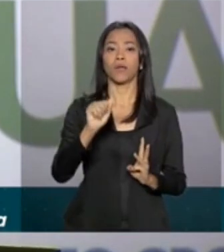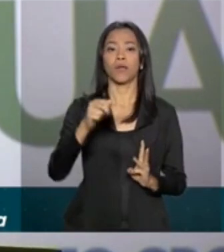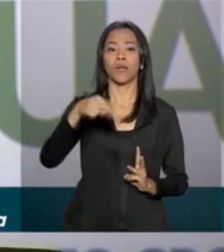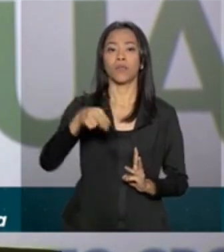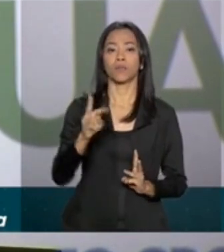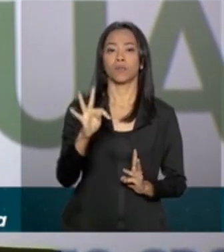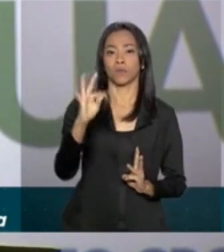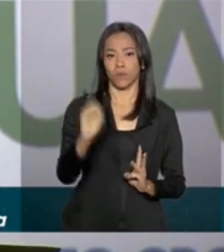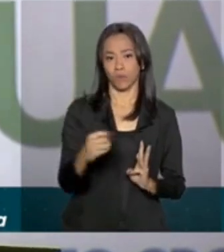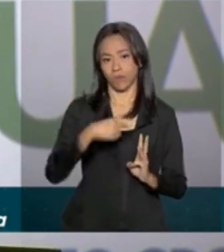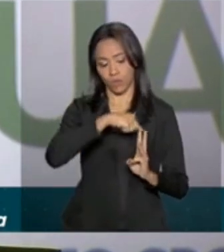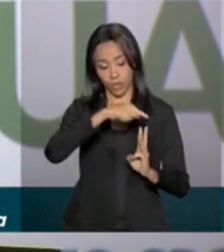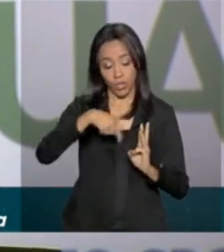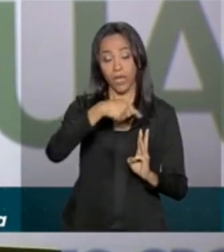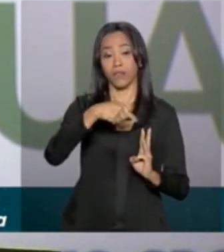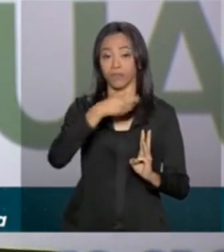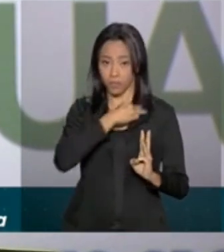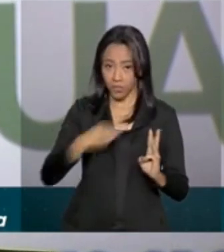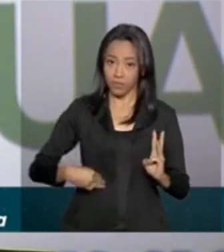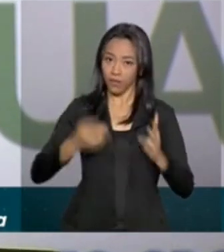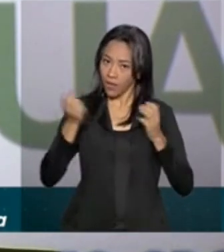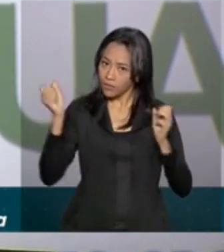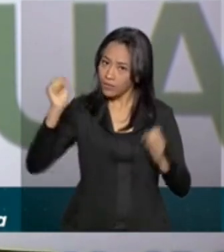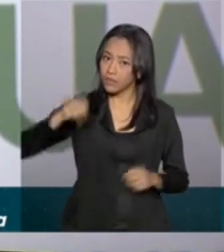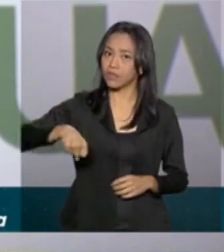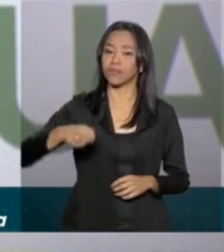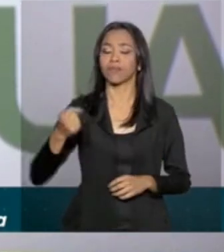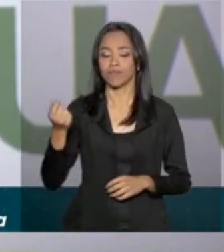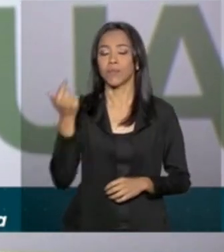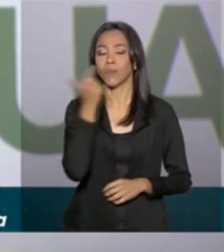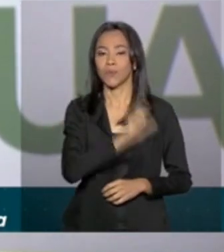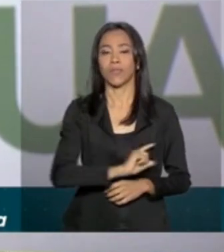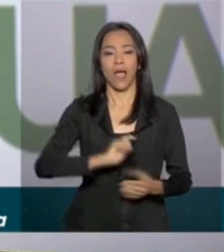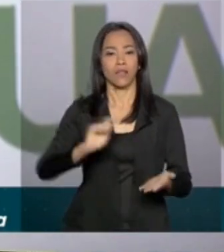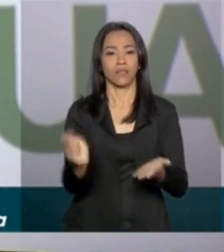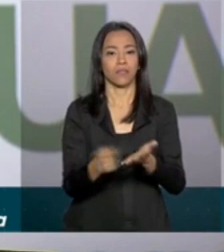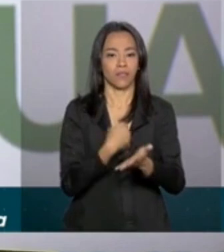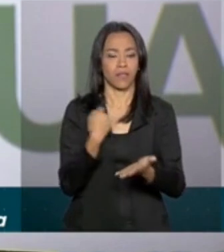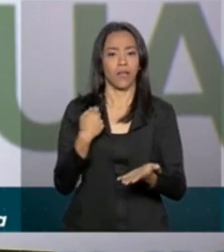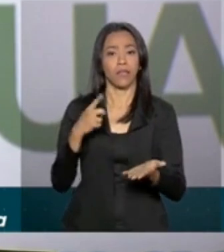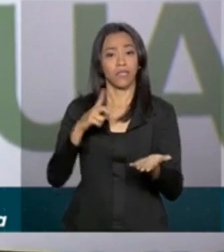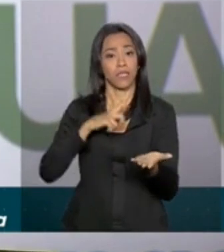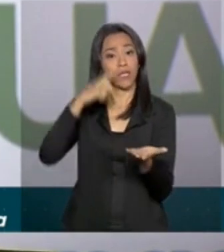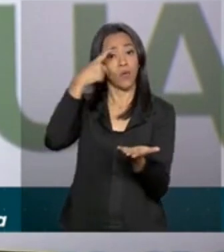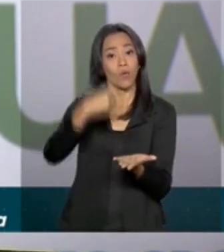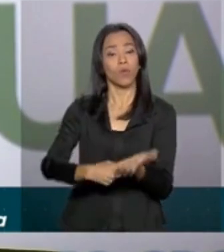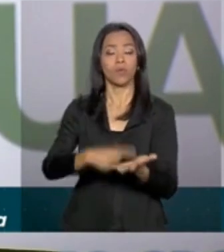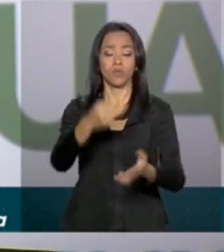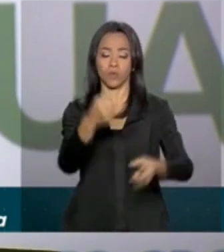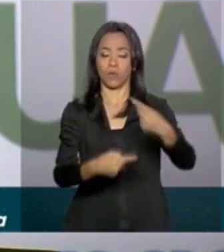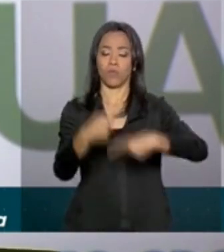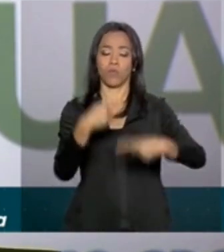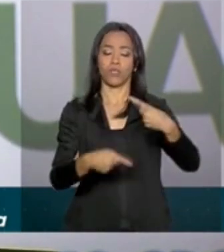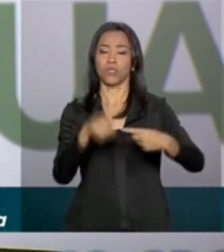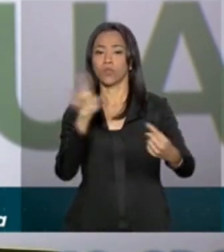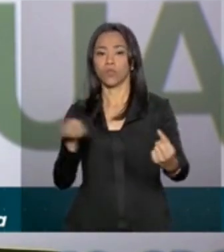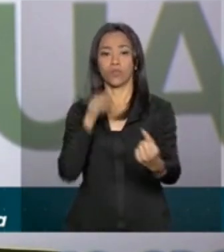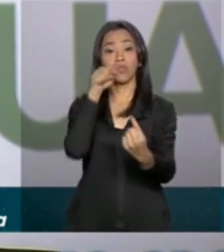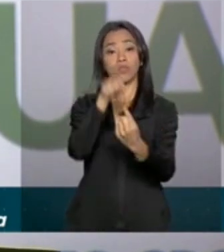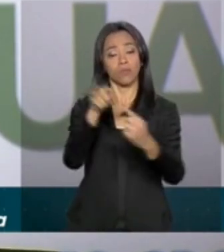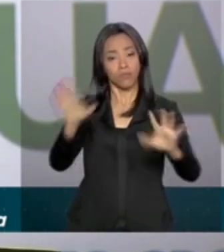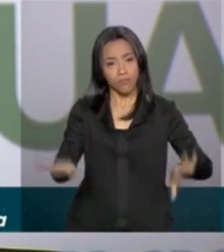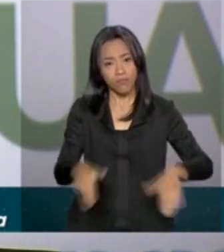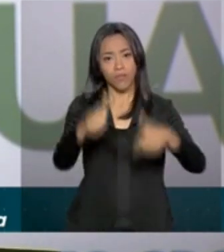dessa forma nós podemos, sim, assinar, assumir compromissos com políticas que visam melhorar